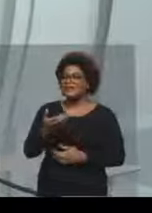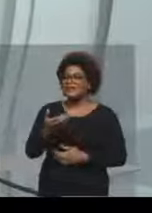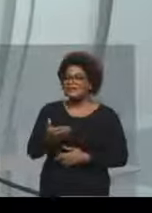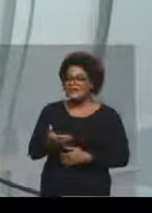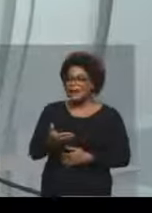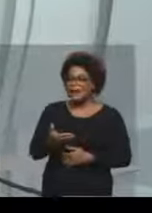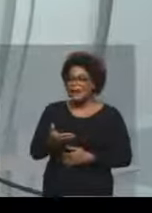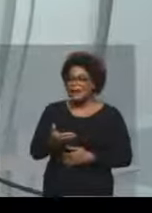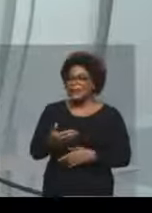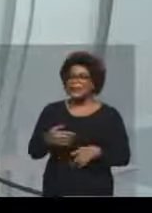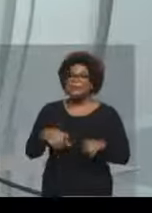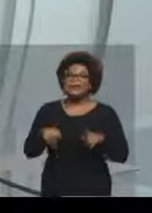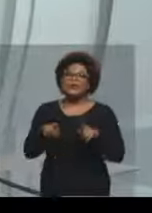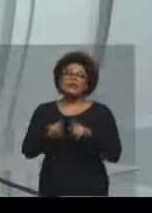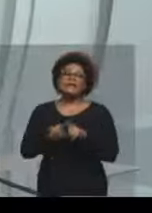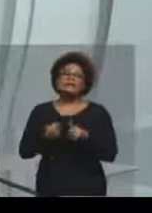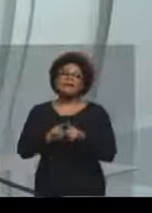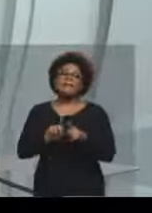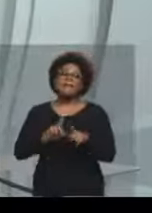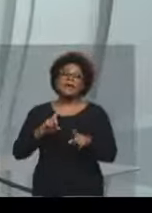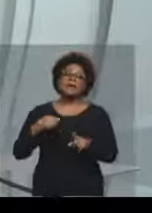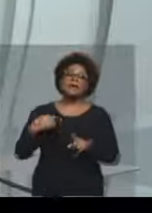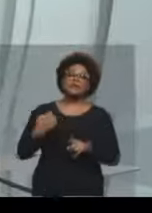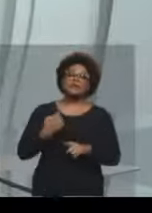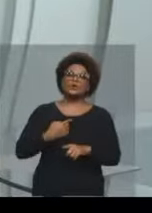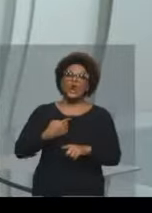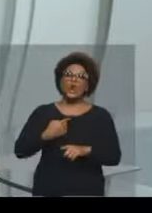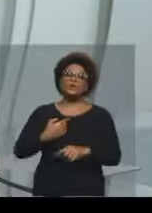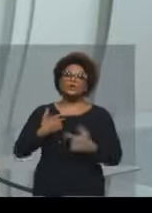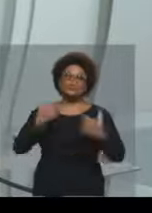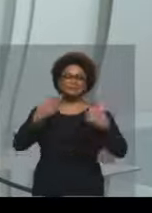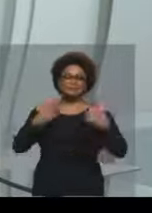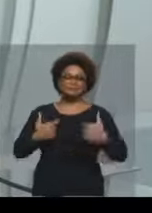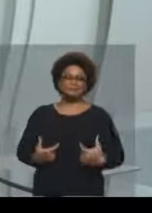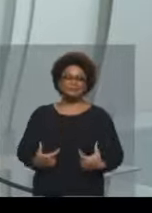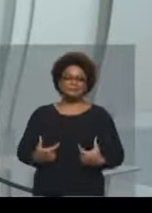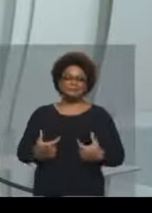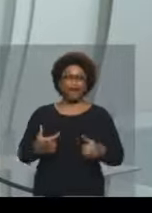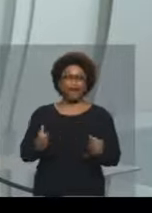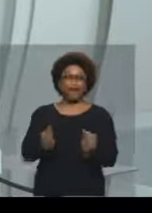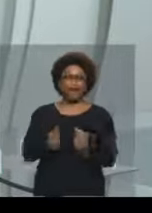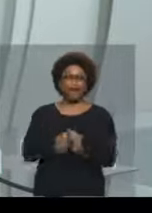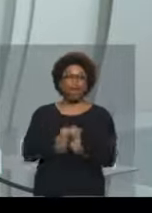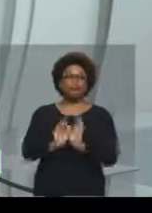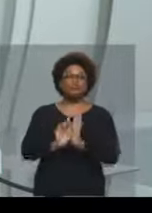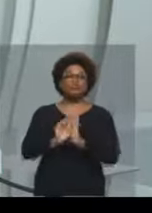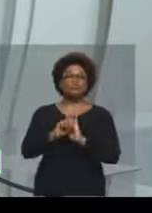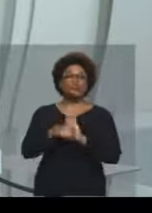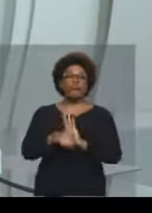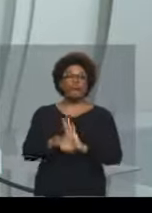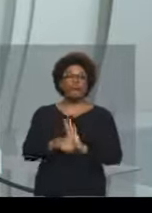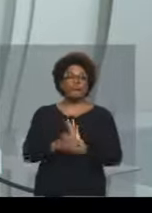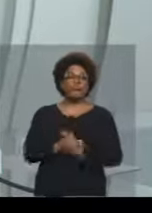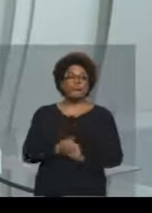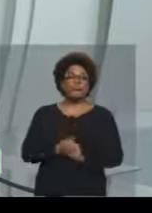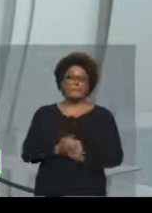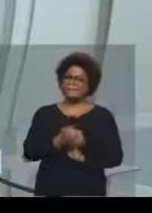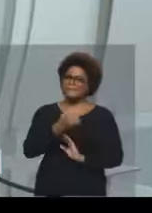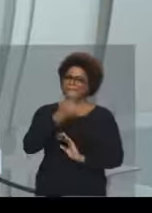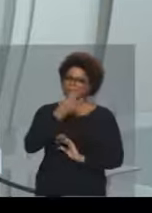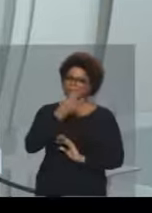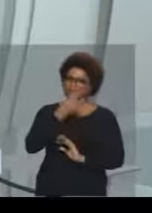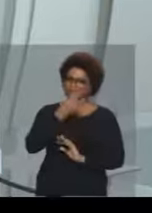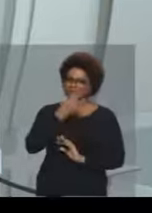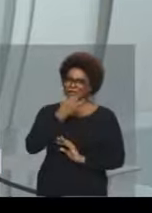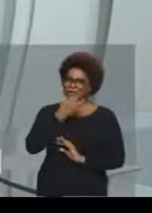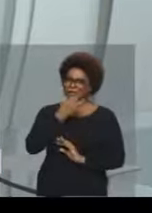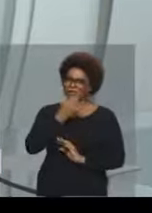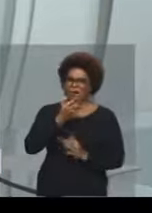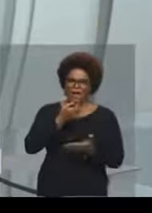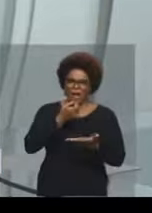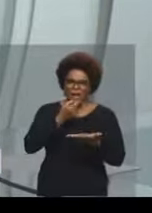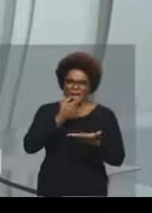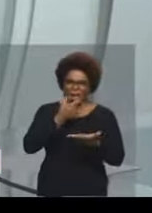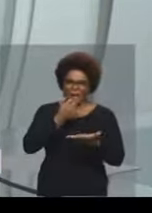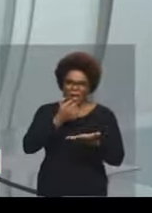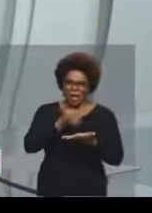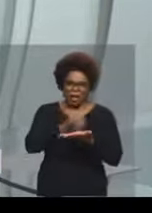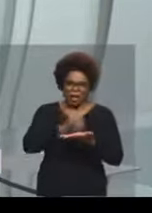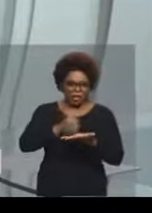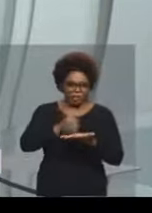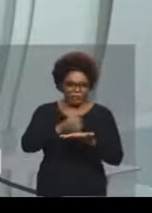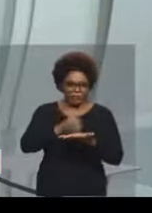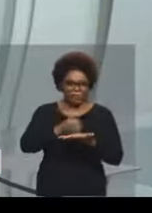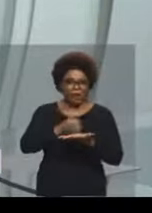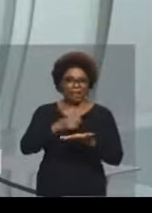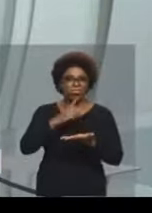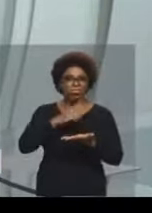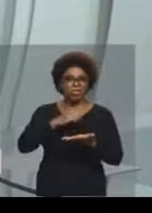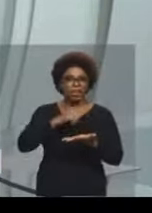postura diante desse gênero textual. Eu não leio uma bula de remédio da mesma maneira que eu leio um poema. Eu não